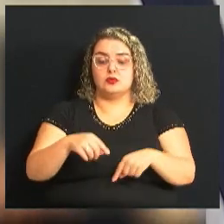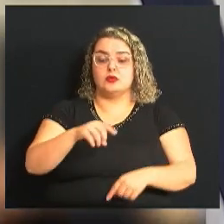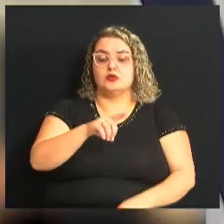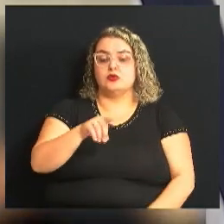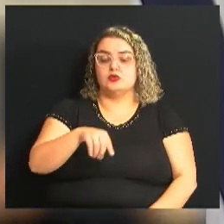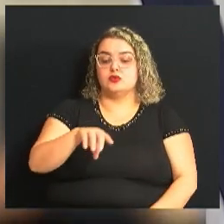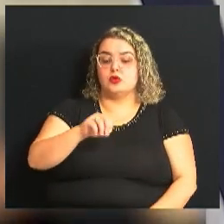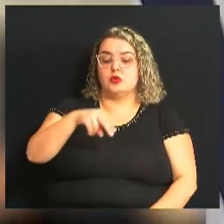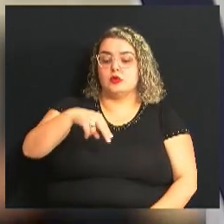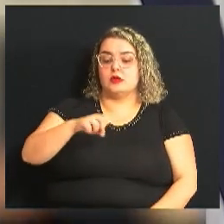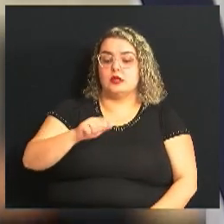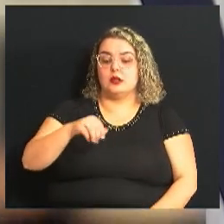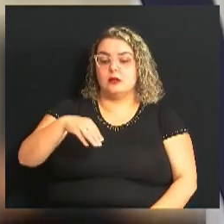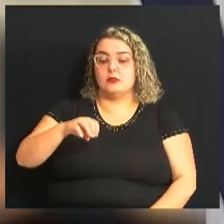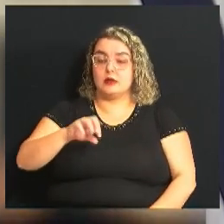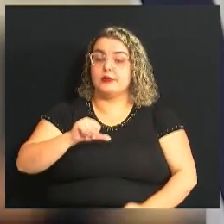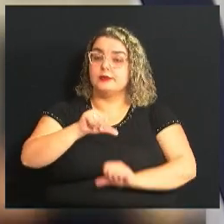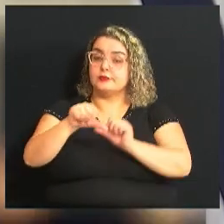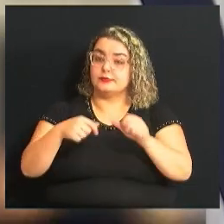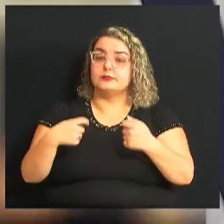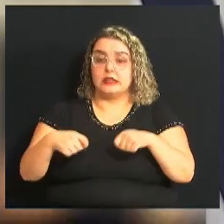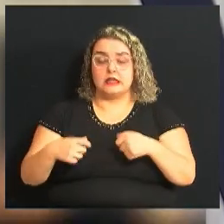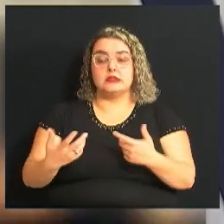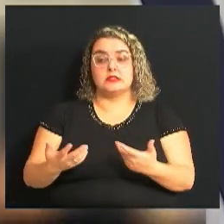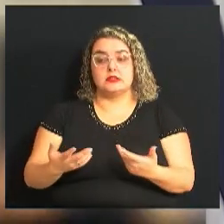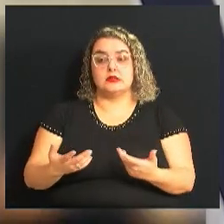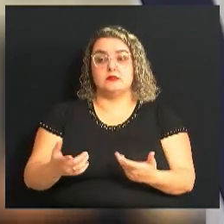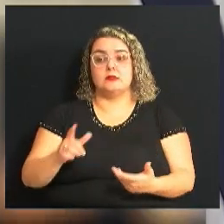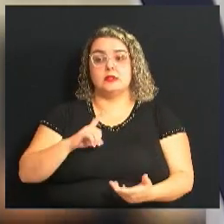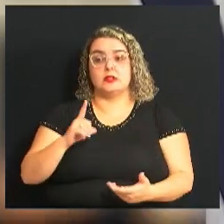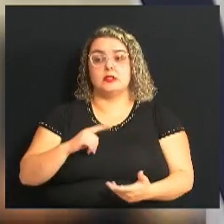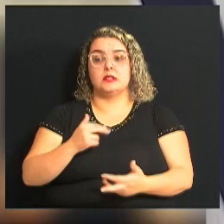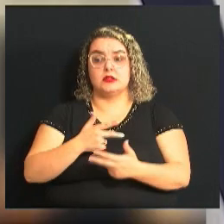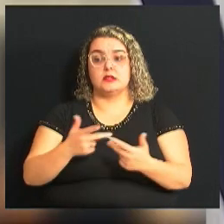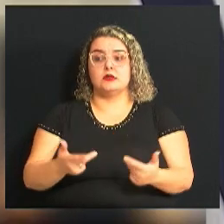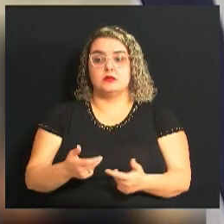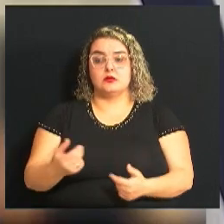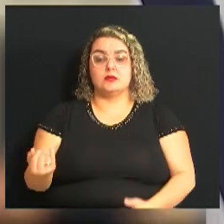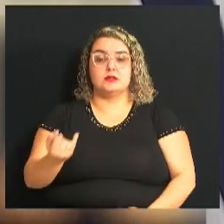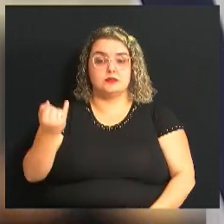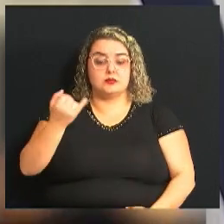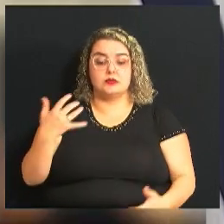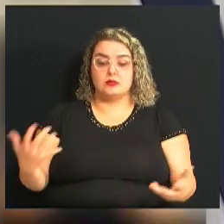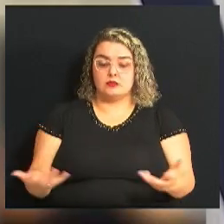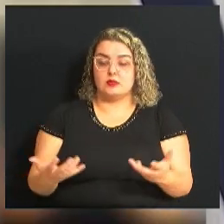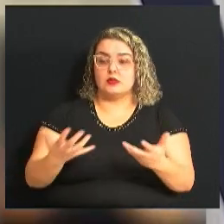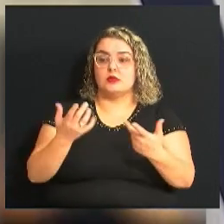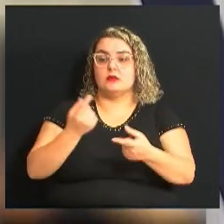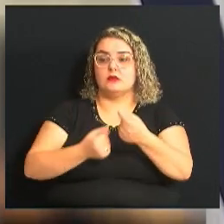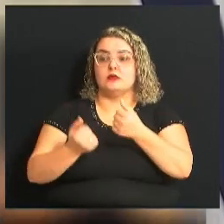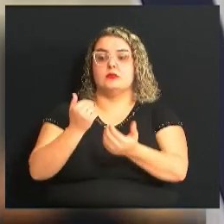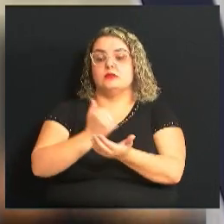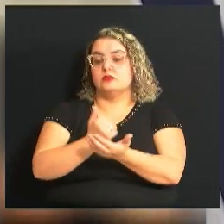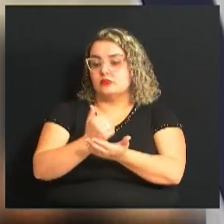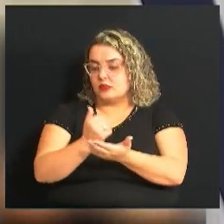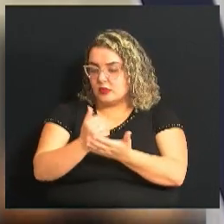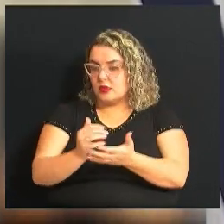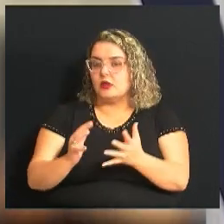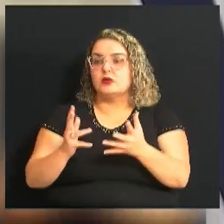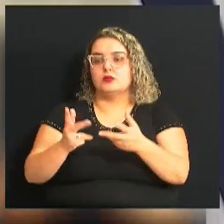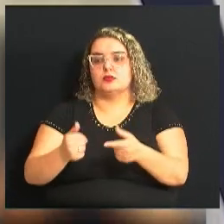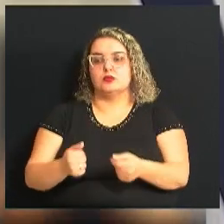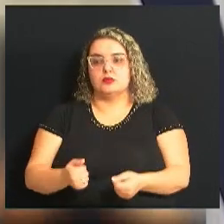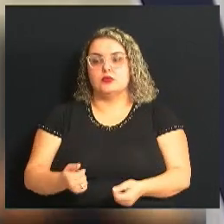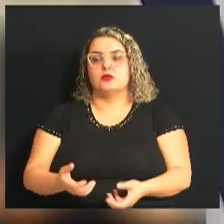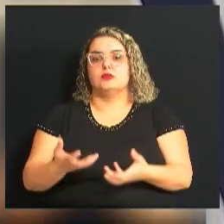alterado para a gente ter o elemento necessário para fomentar e financiar todo esse incremento que a gente quer